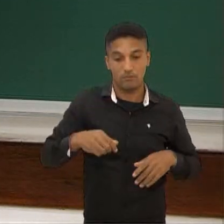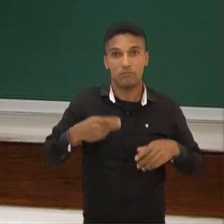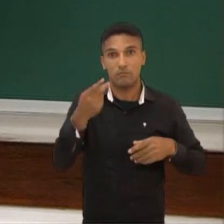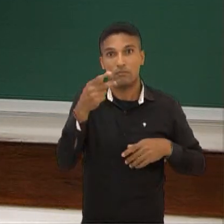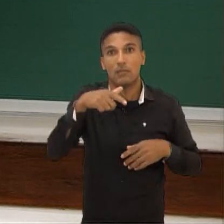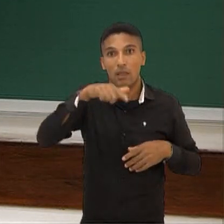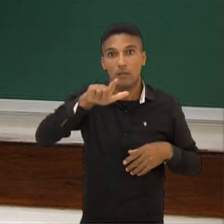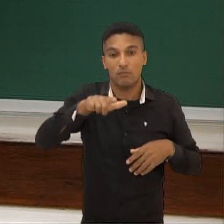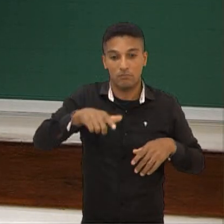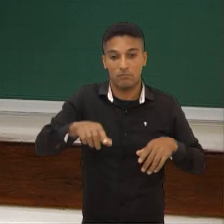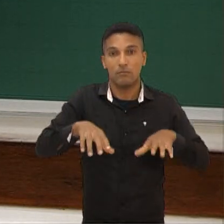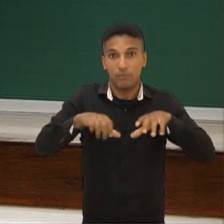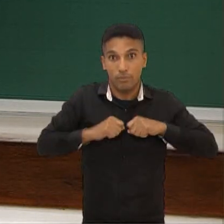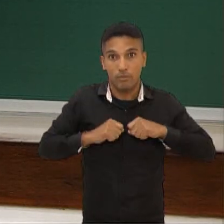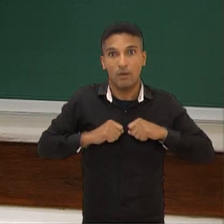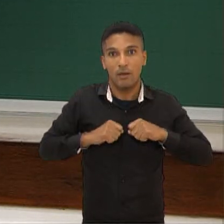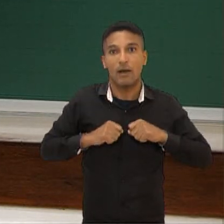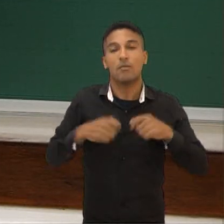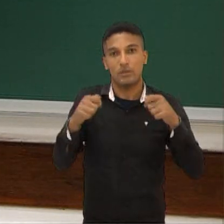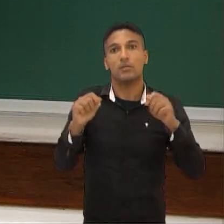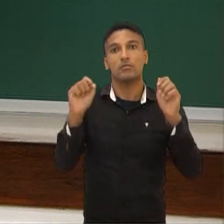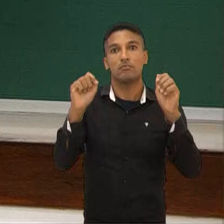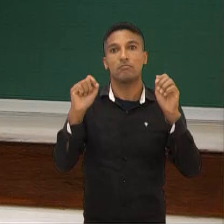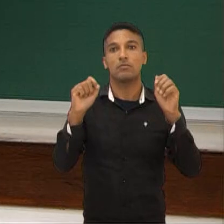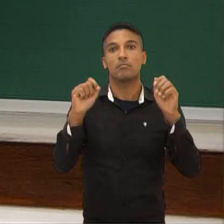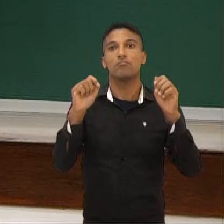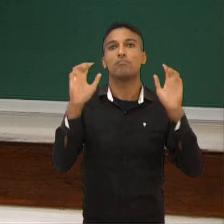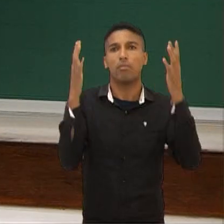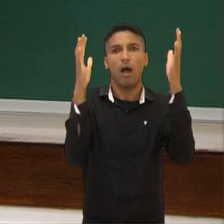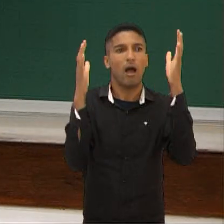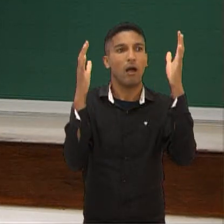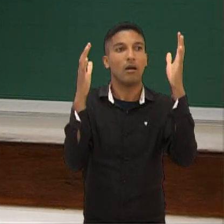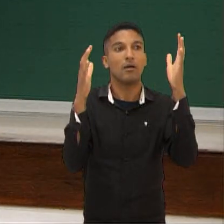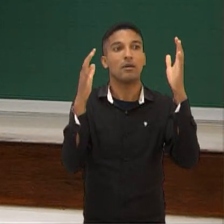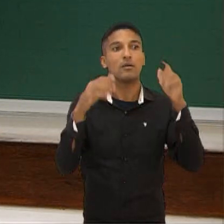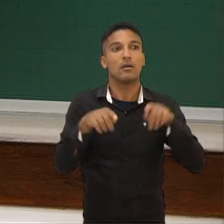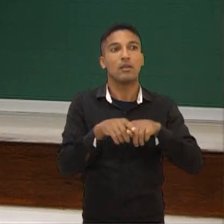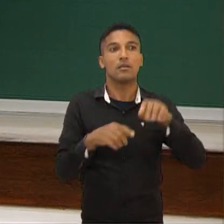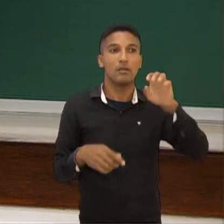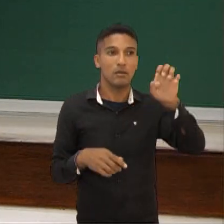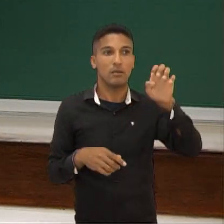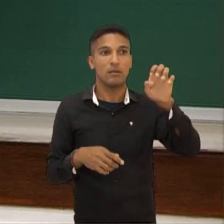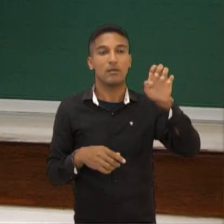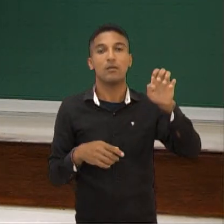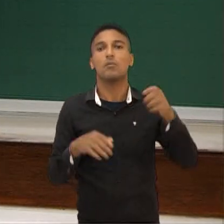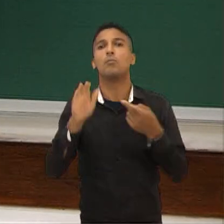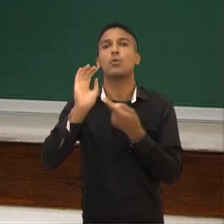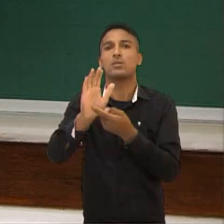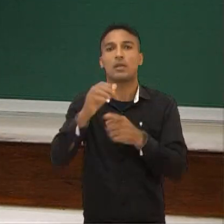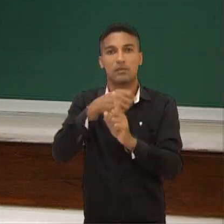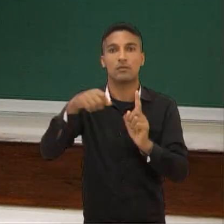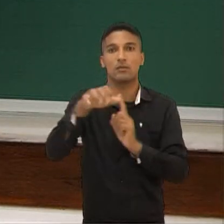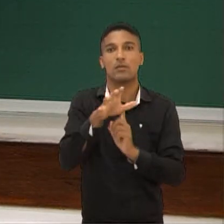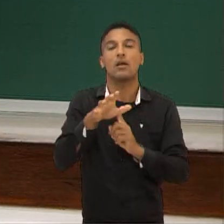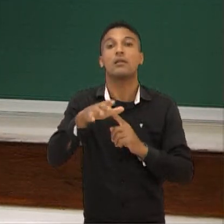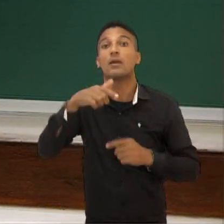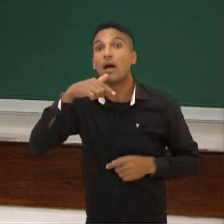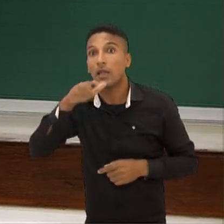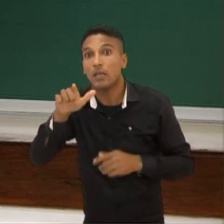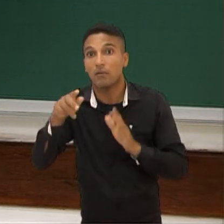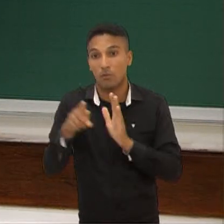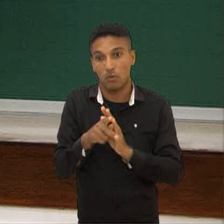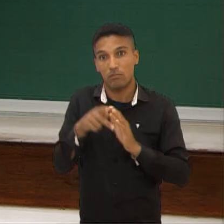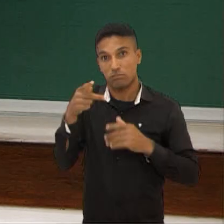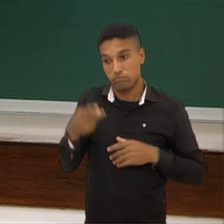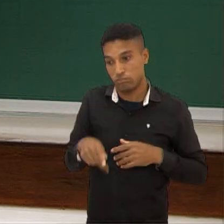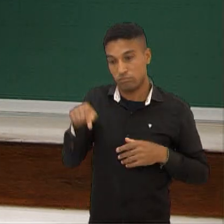línguas nativas, ou letra E, manter a sociedade atualizada sobre a realidade linguística peruana. Então, vocês vão reler